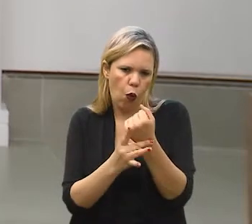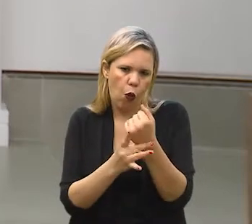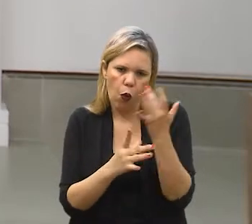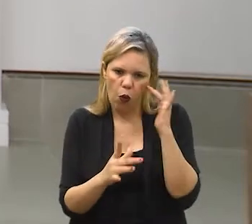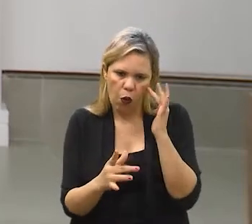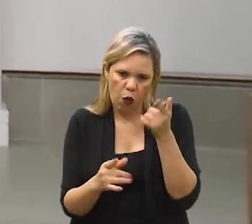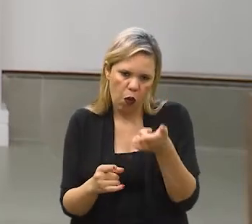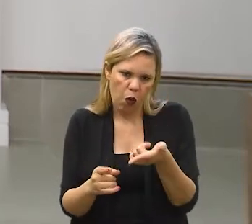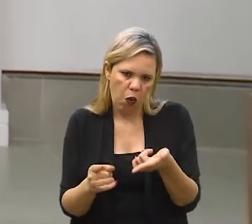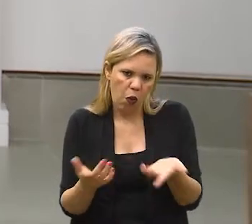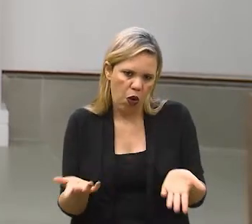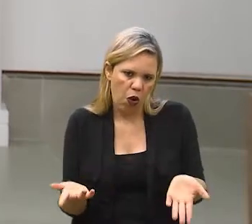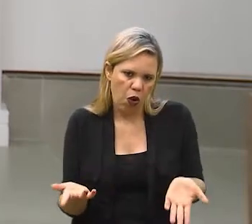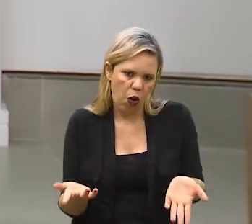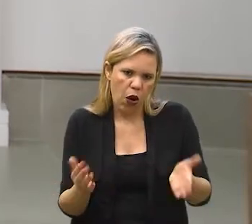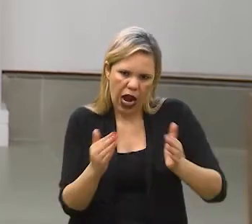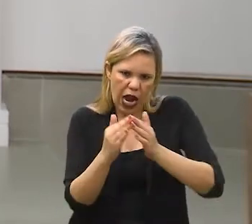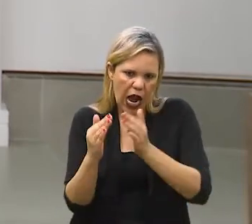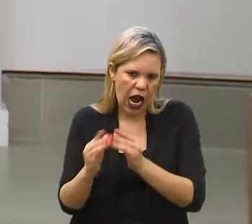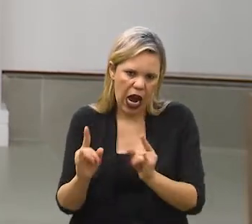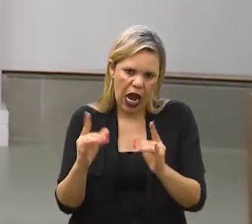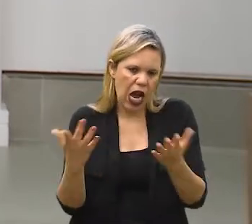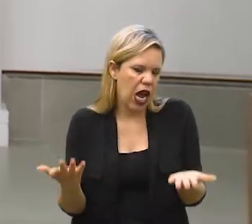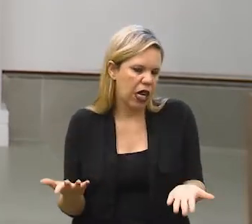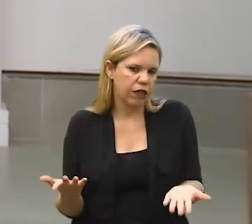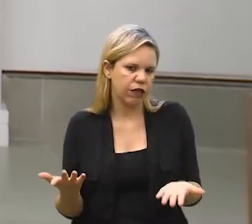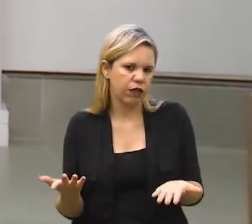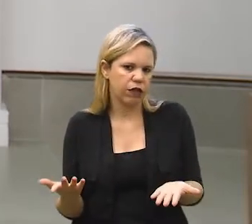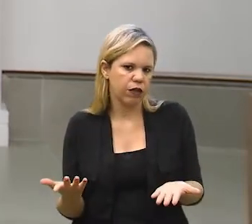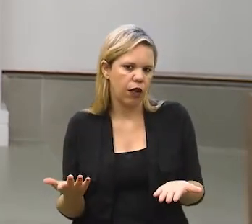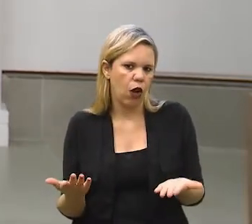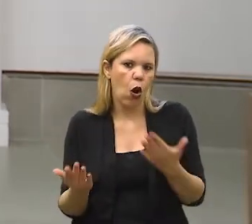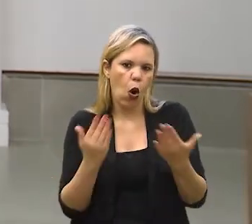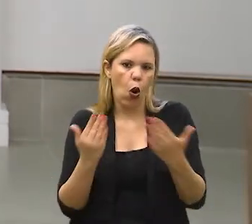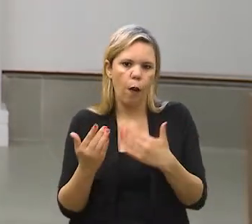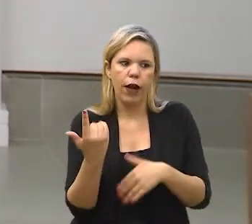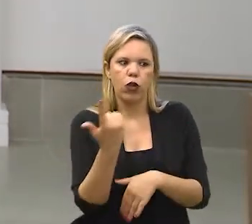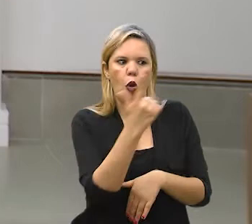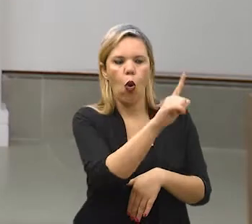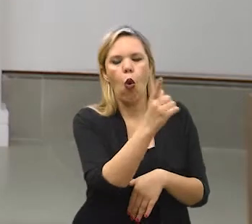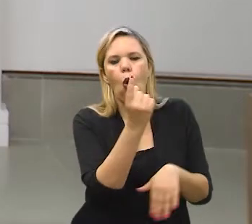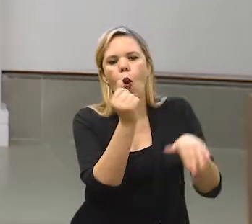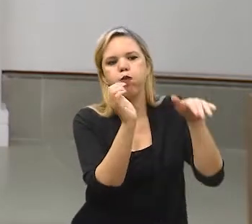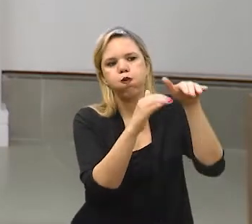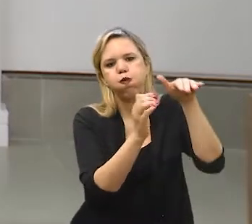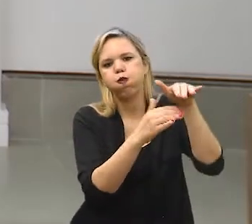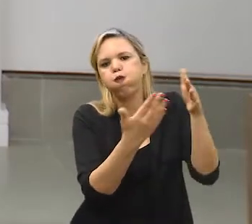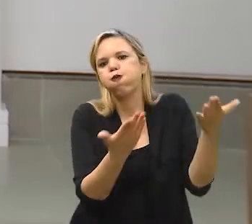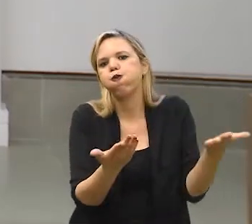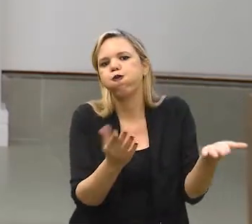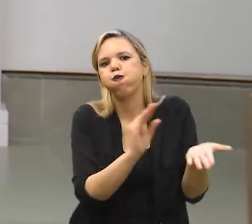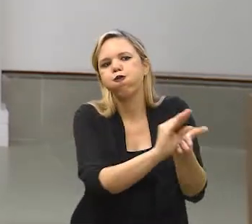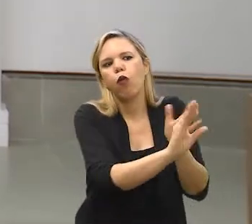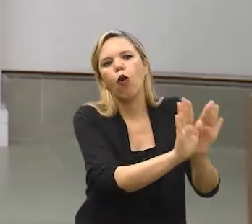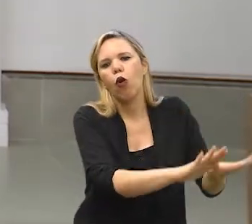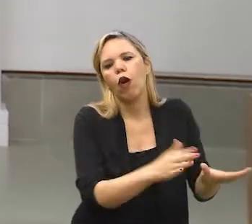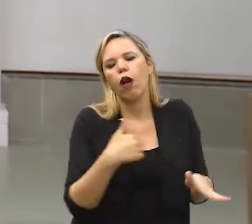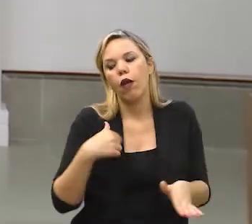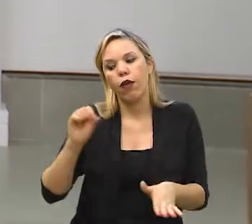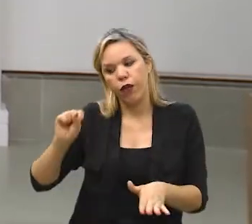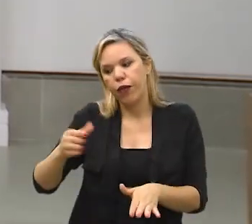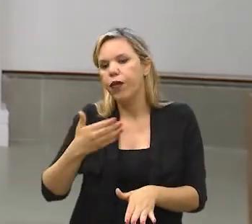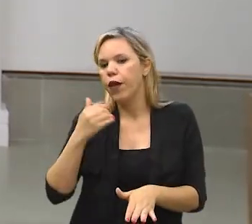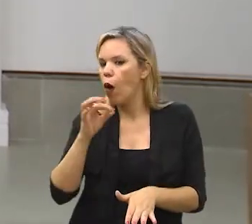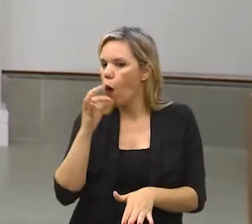dizer isso? Um imóvel perante outros tipos de investimento? Podemos dizer que sim, porque não deixa de